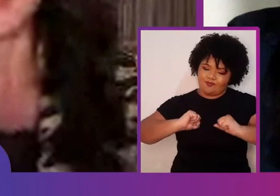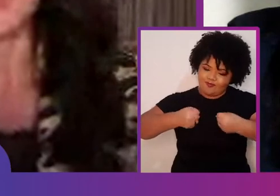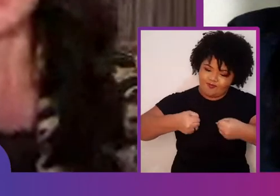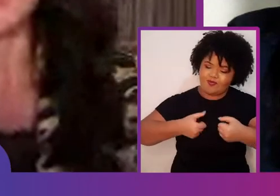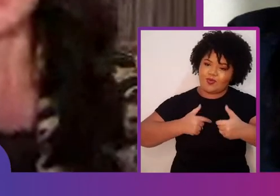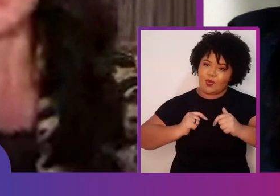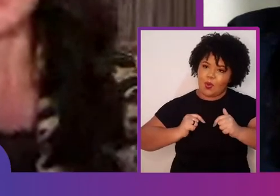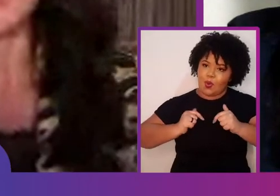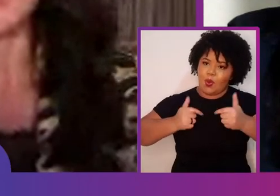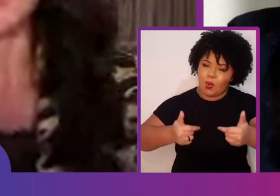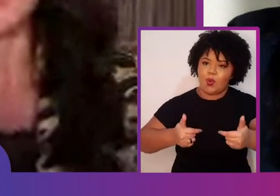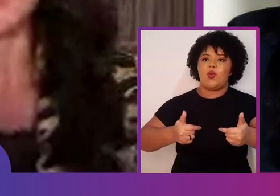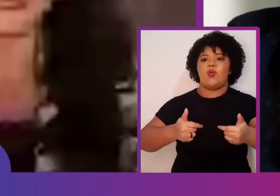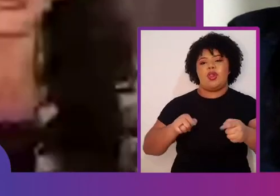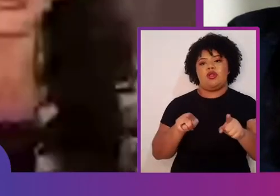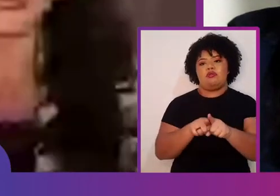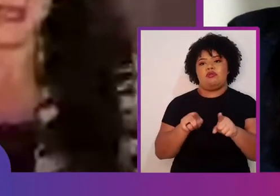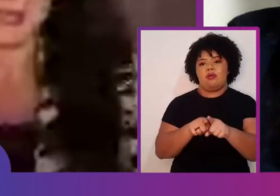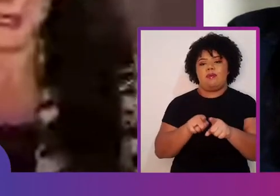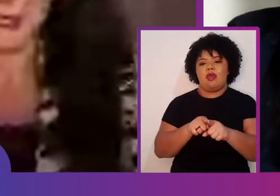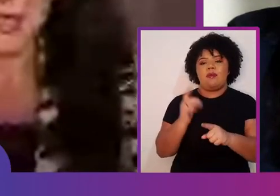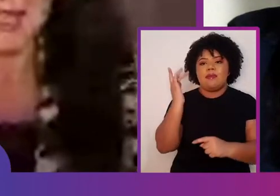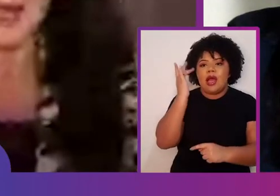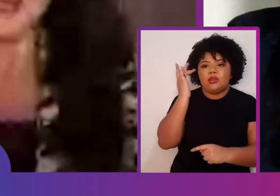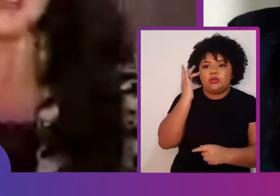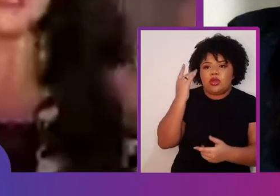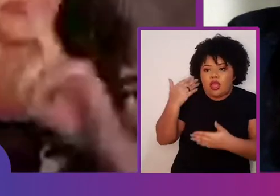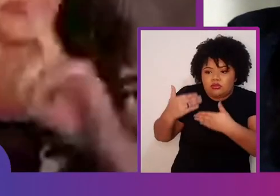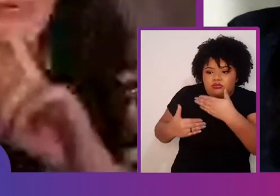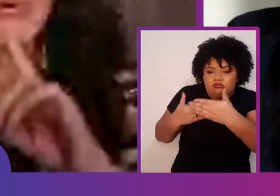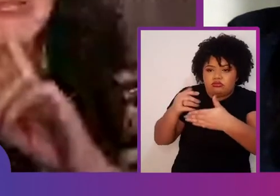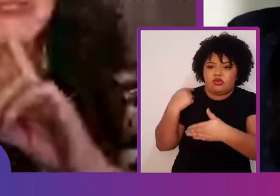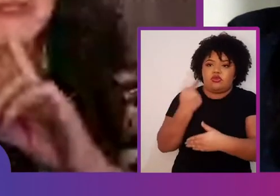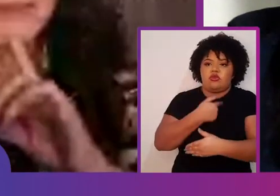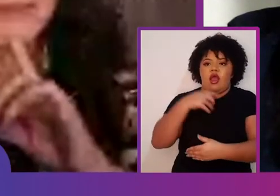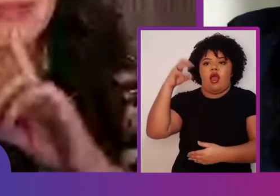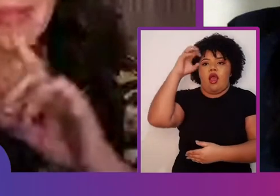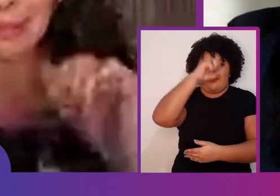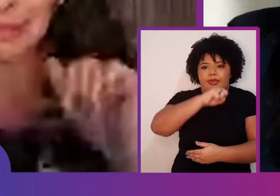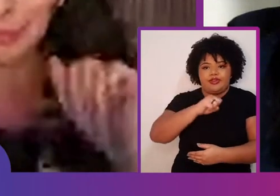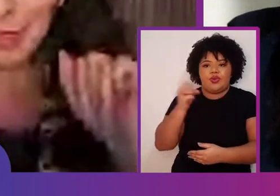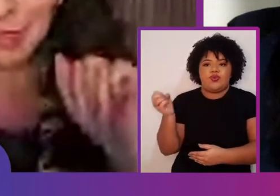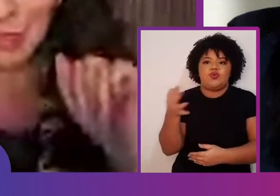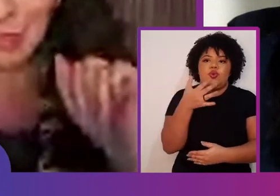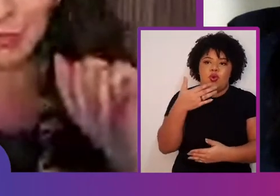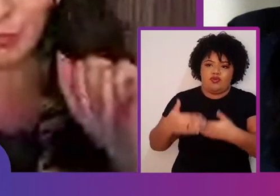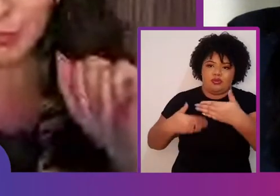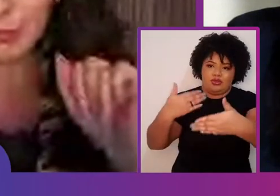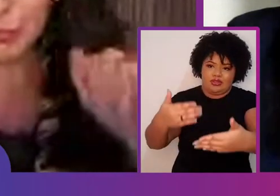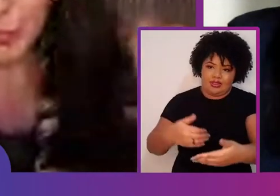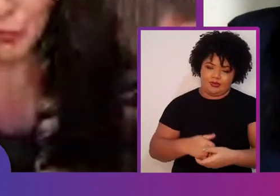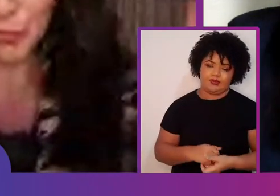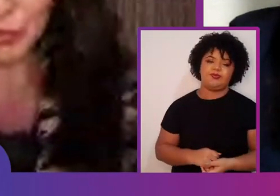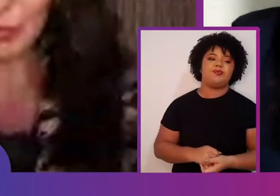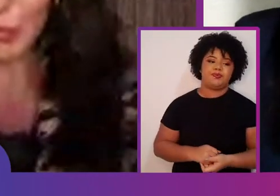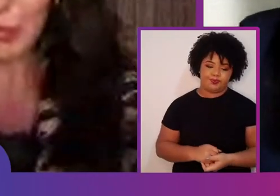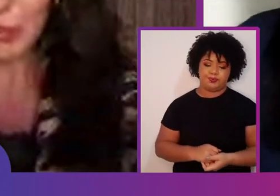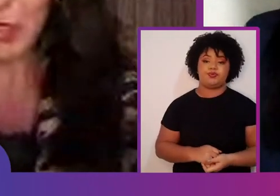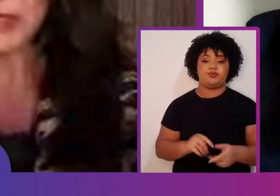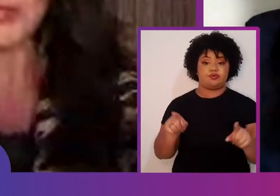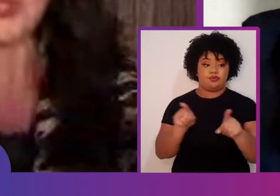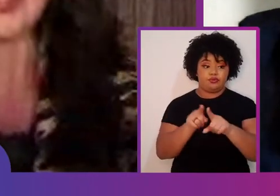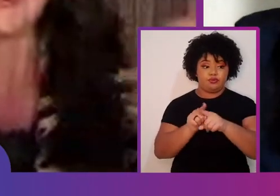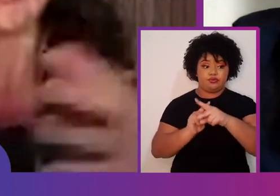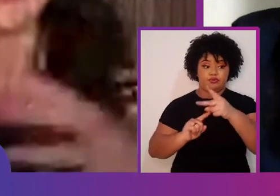um reaprendizado dos nossos processos. Mas uma coisa que também é objeto de pergunta de